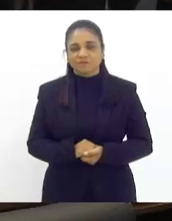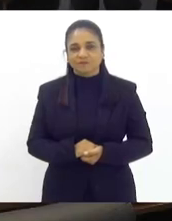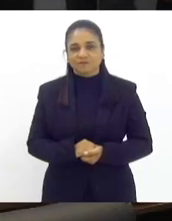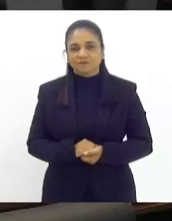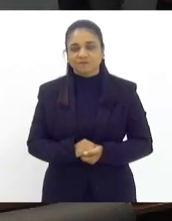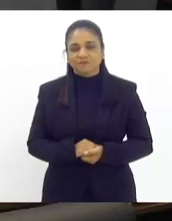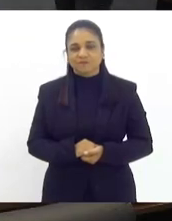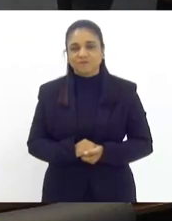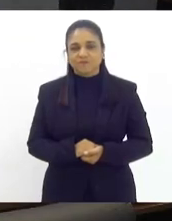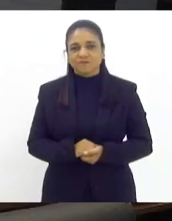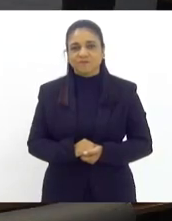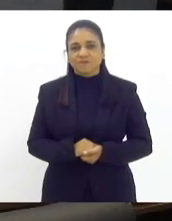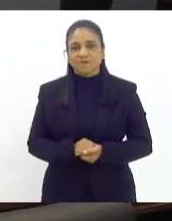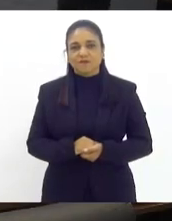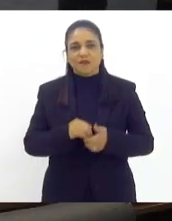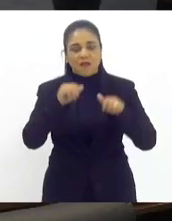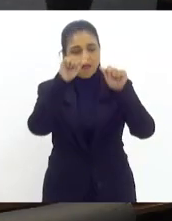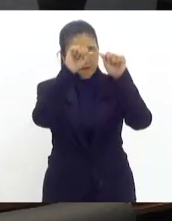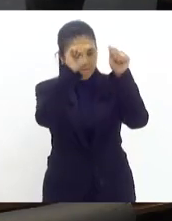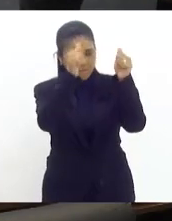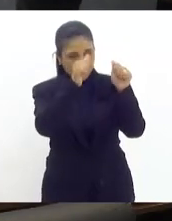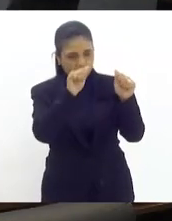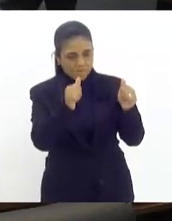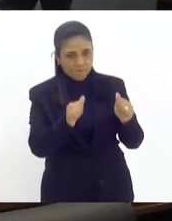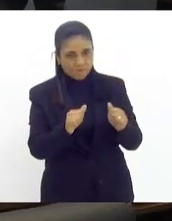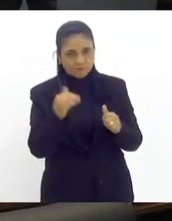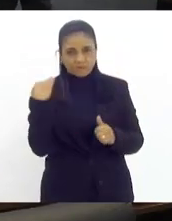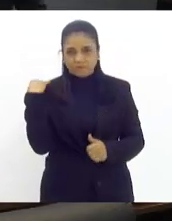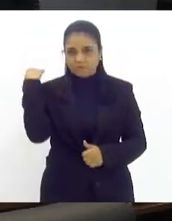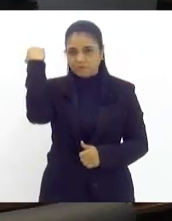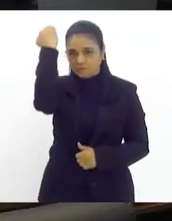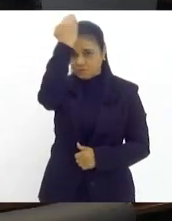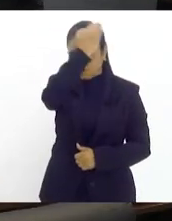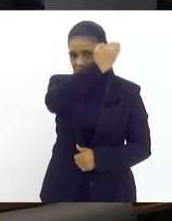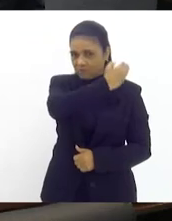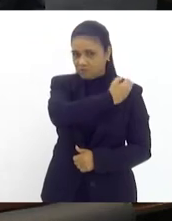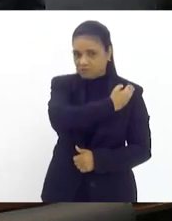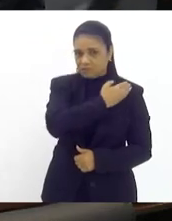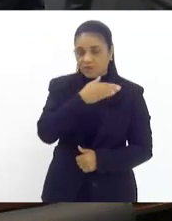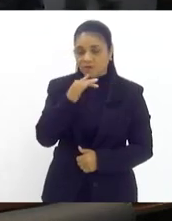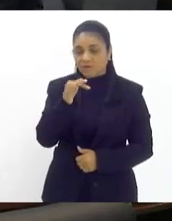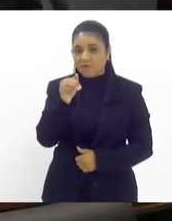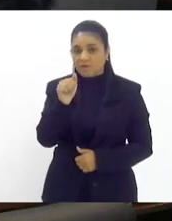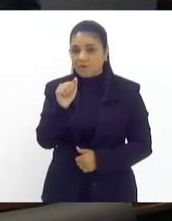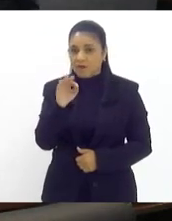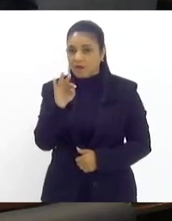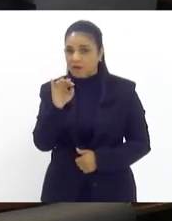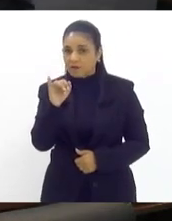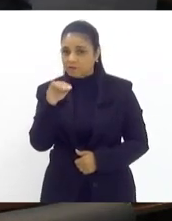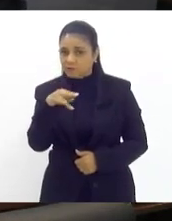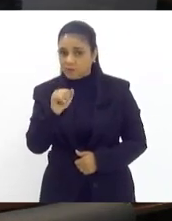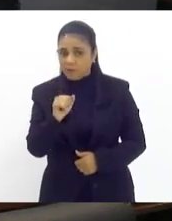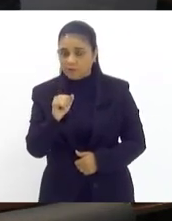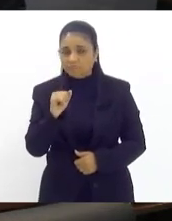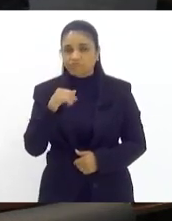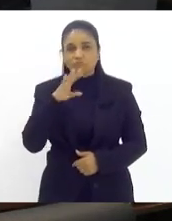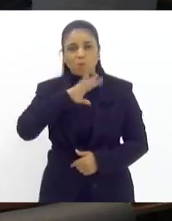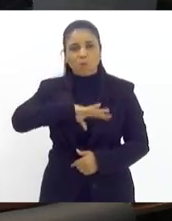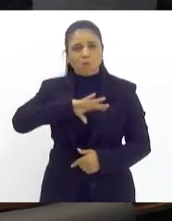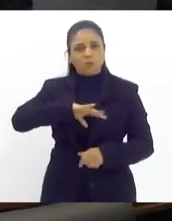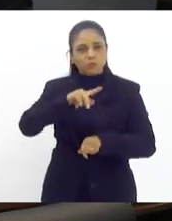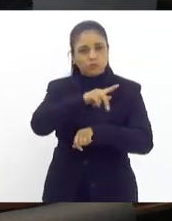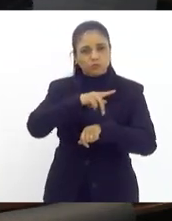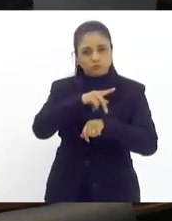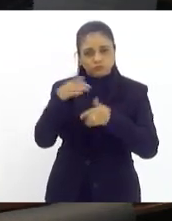a entronização da imagem Peregrina de Nossa Senhora de Fátima diretamente de Portugal aqui na Assembleia